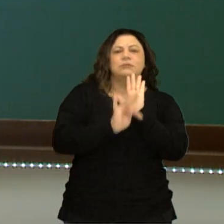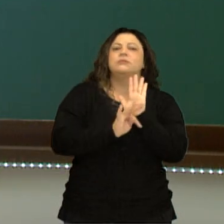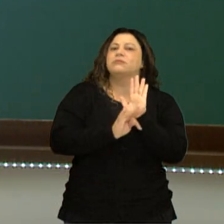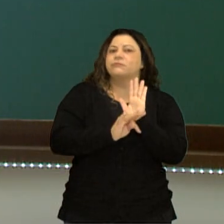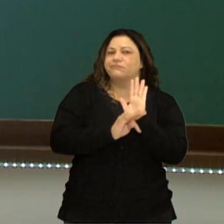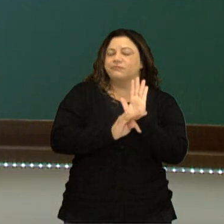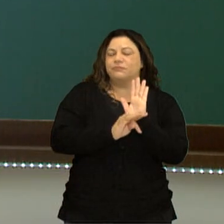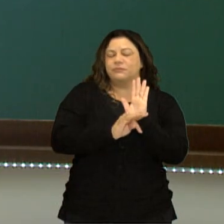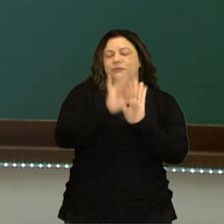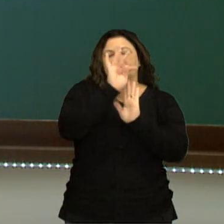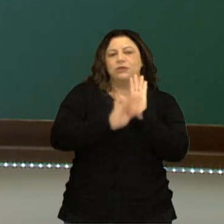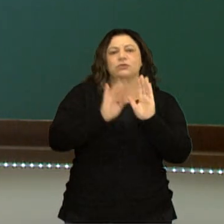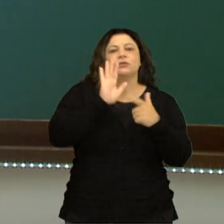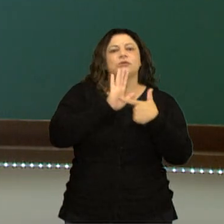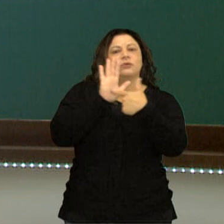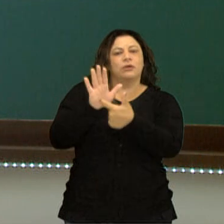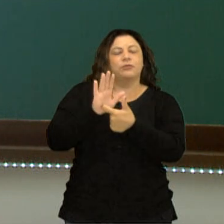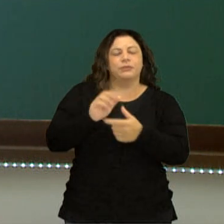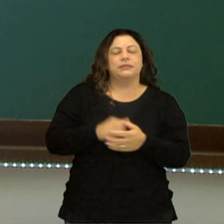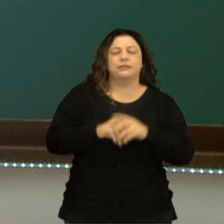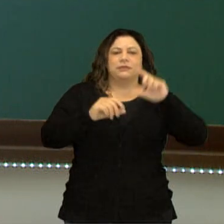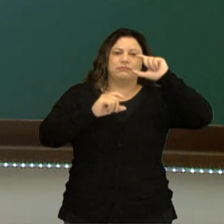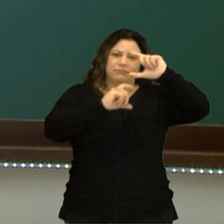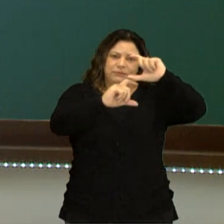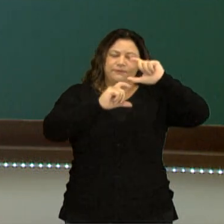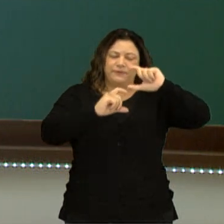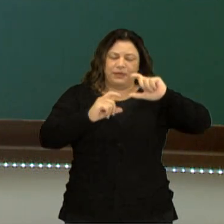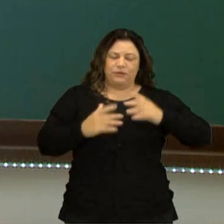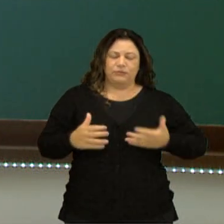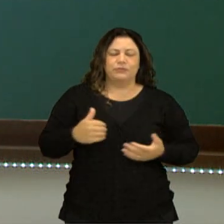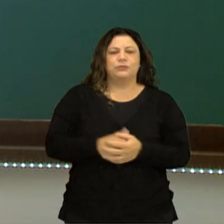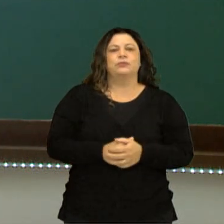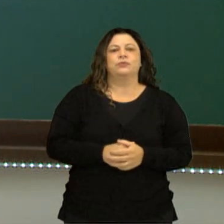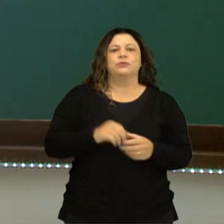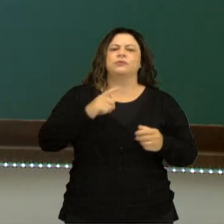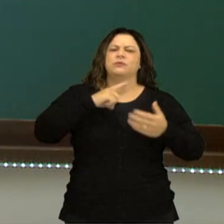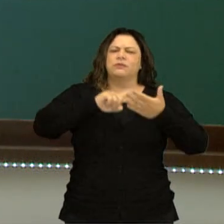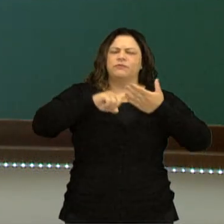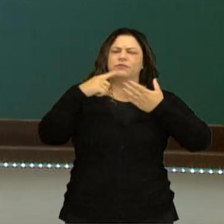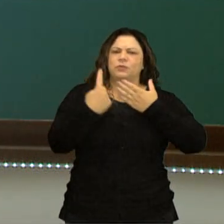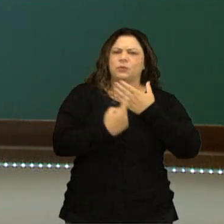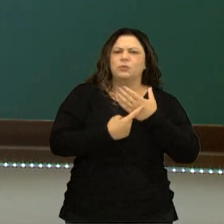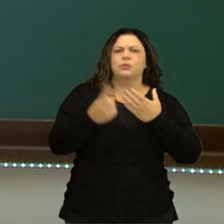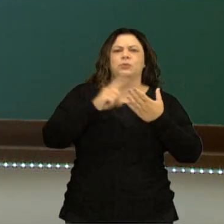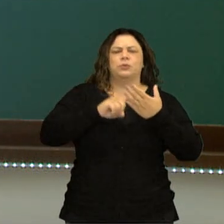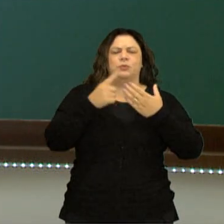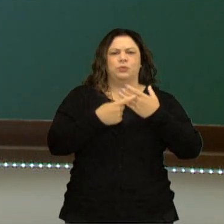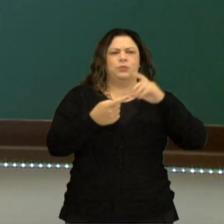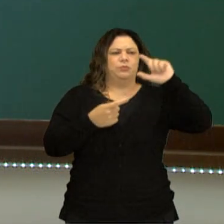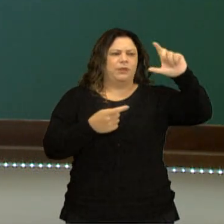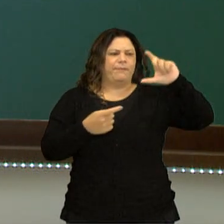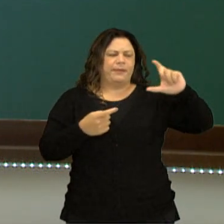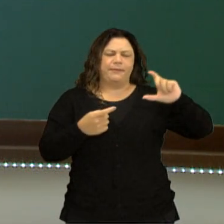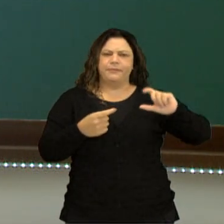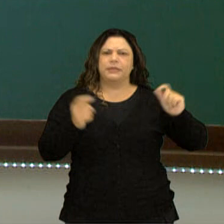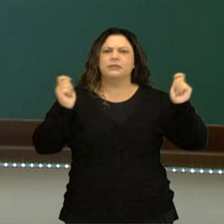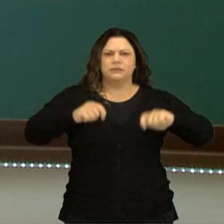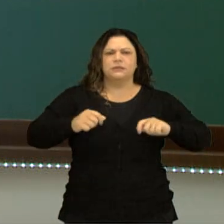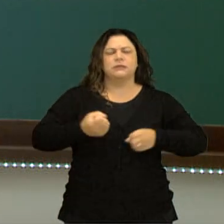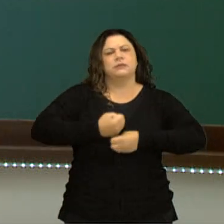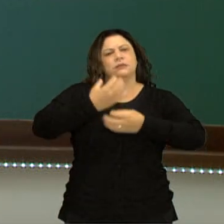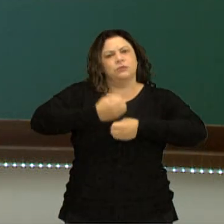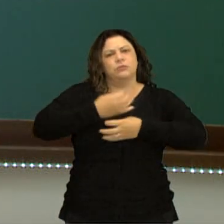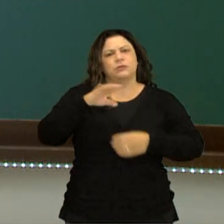são apresentados com versos, tem rimas, tem figuras de linguagem, tem estrofes, e então sim, são poemas. Tem